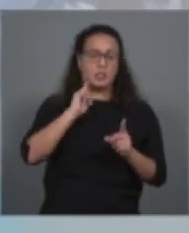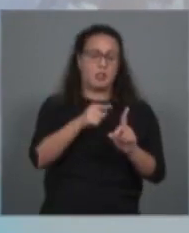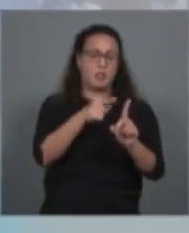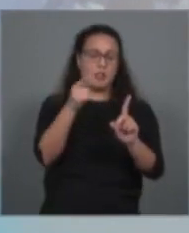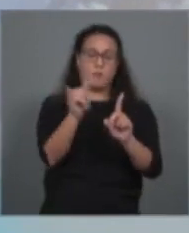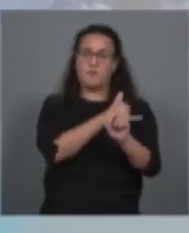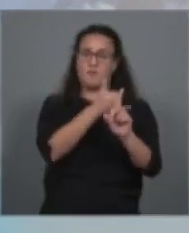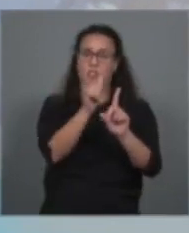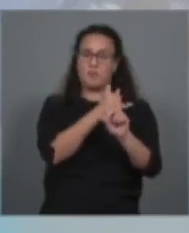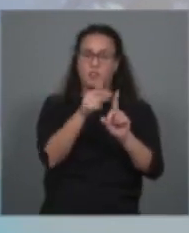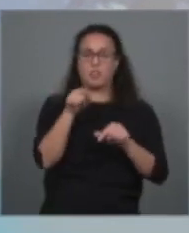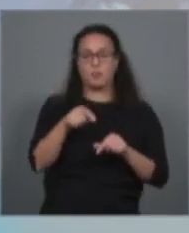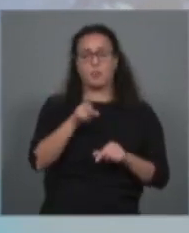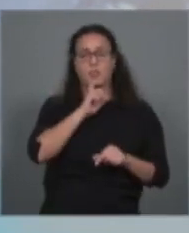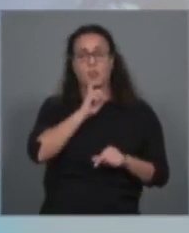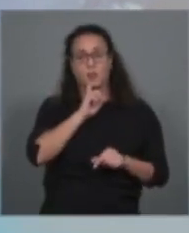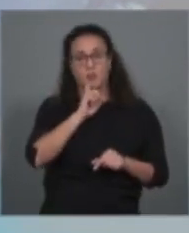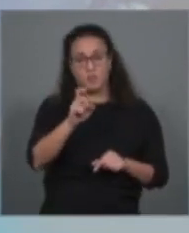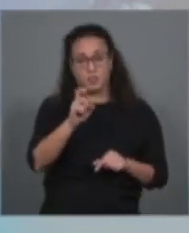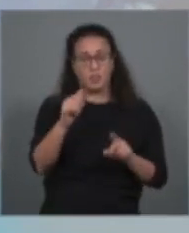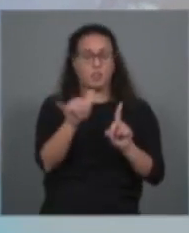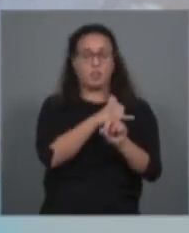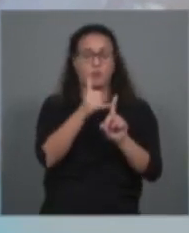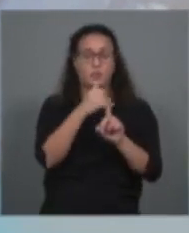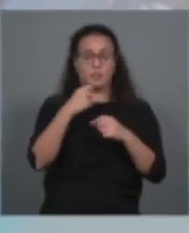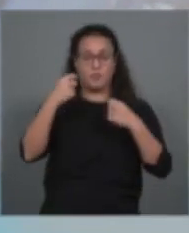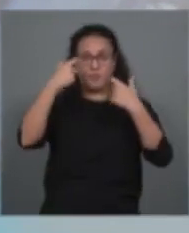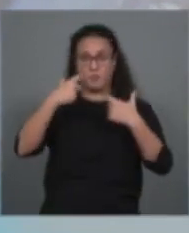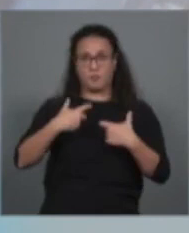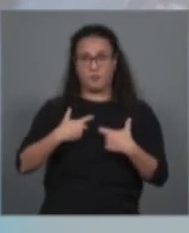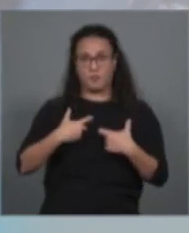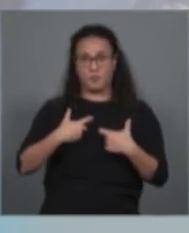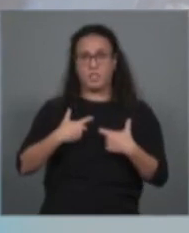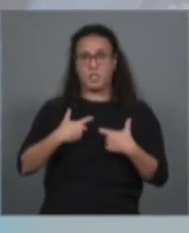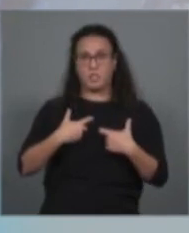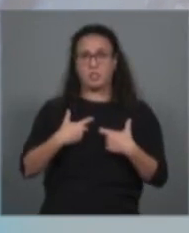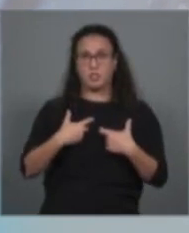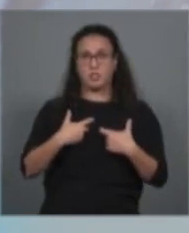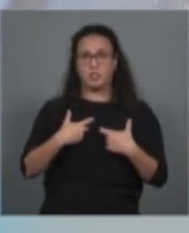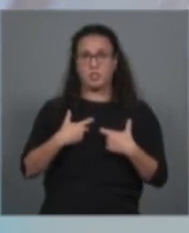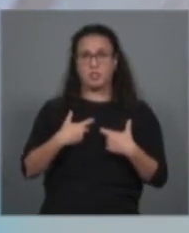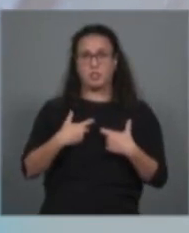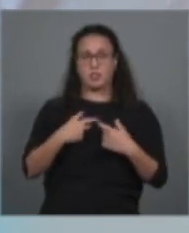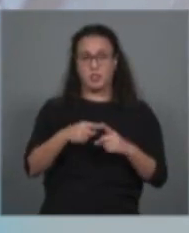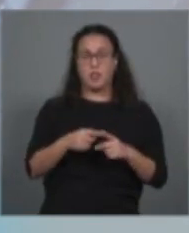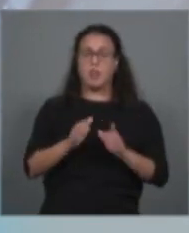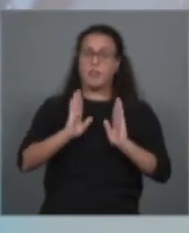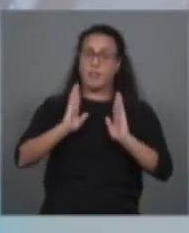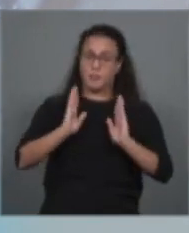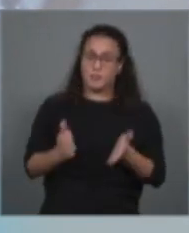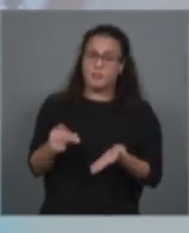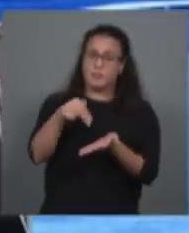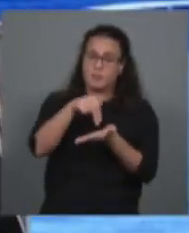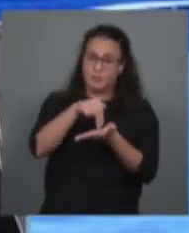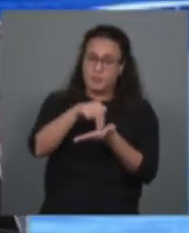também um dia para alertar para a violência física que infelizmente continua a existir. E é necessário também ter esse alerta bem presente. Sim,